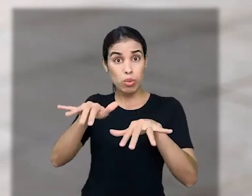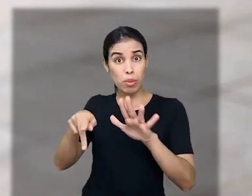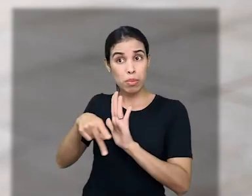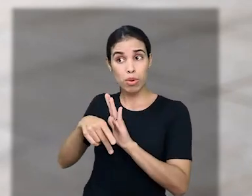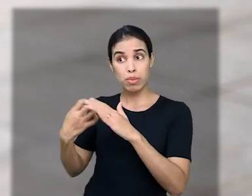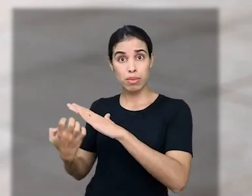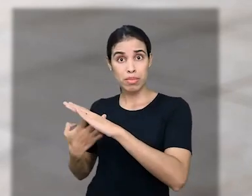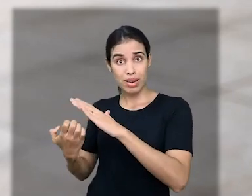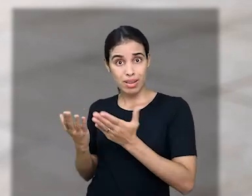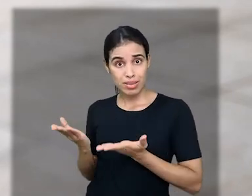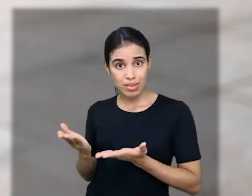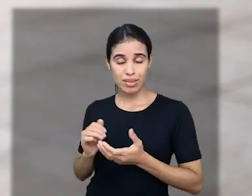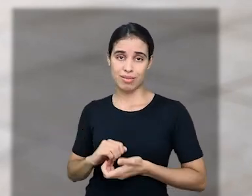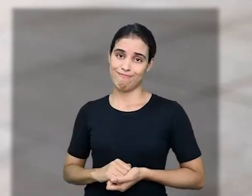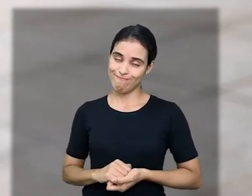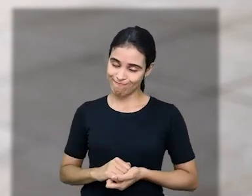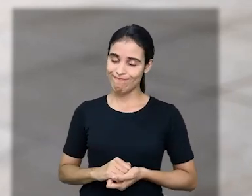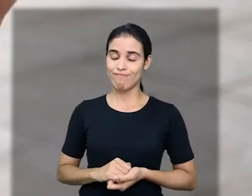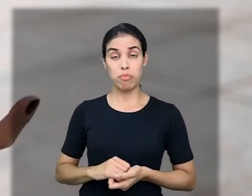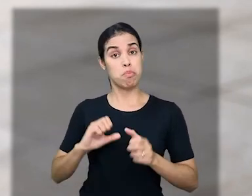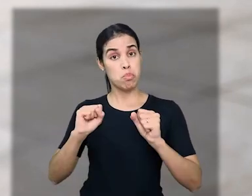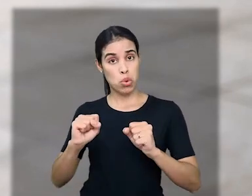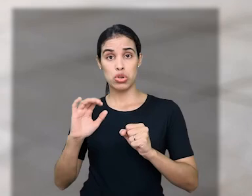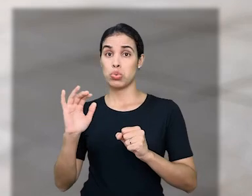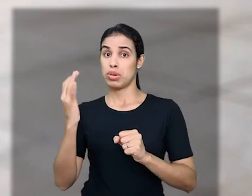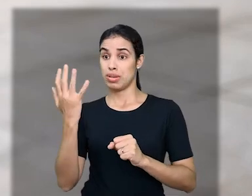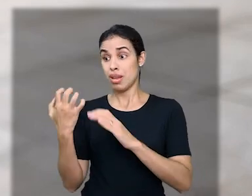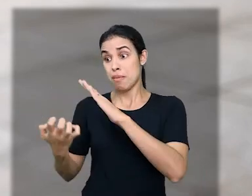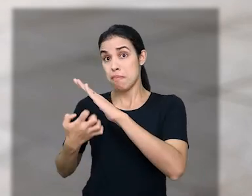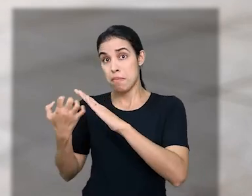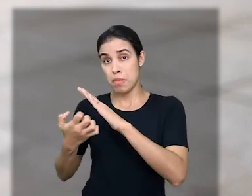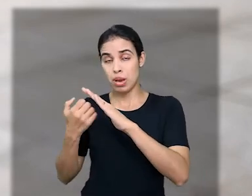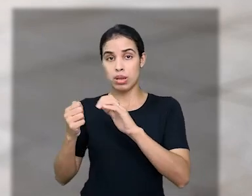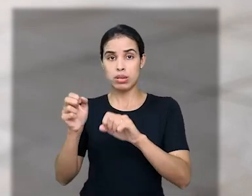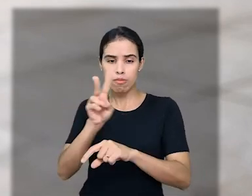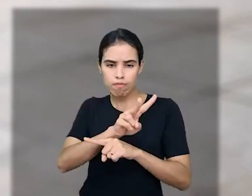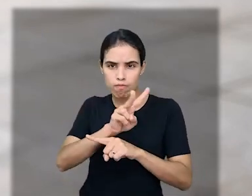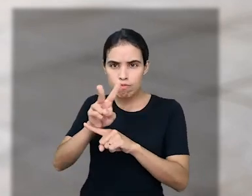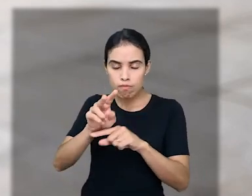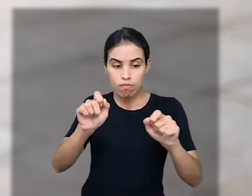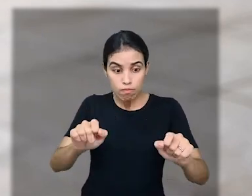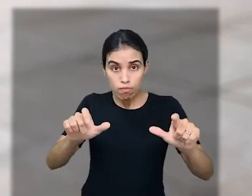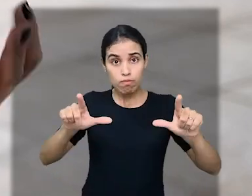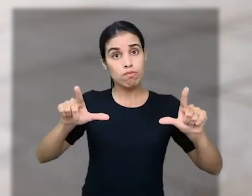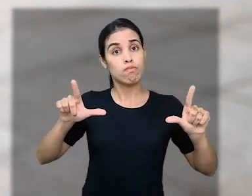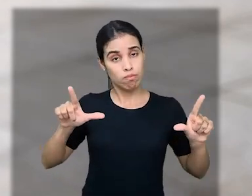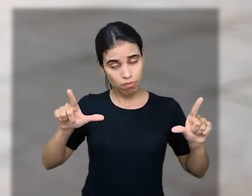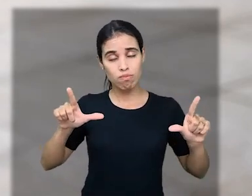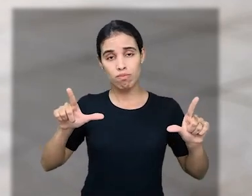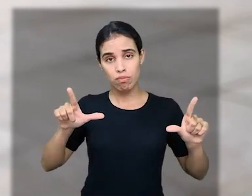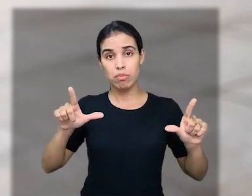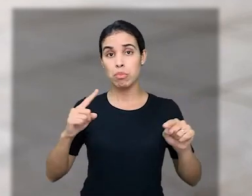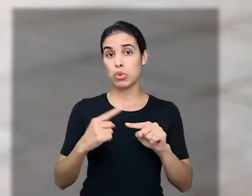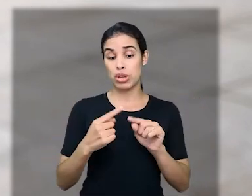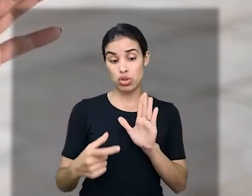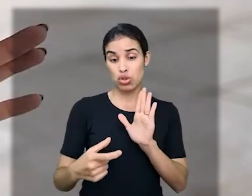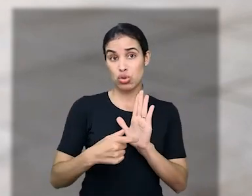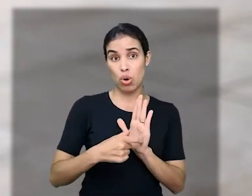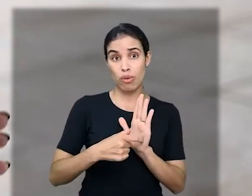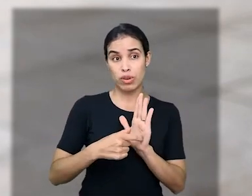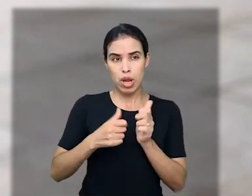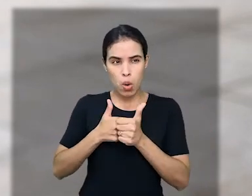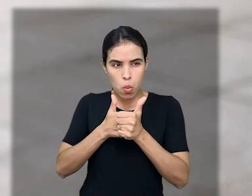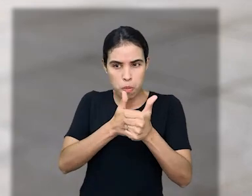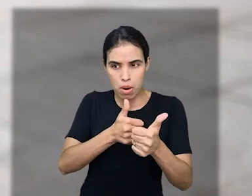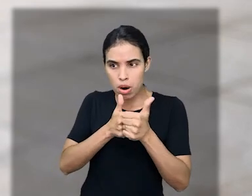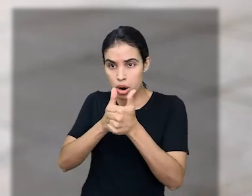da empresa. Nesse sentido, pode acontecer o monitoramento da empresa, daquele WhatsApp, através de softwares de